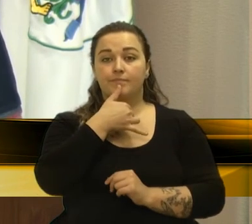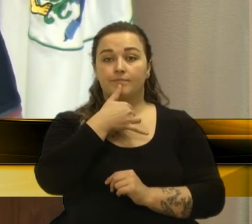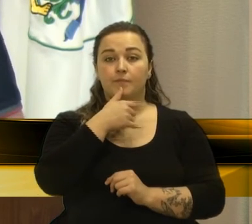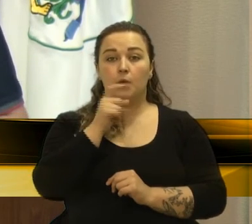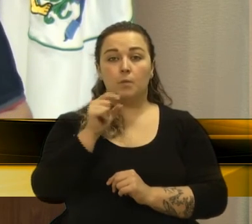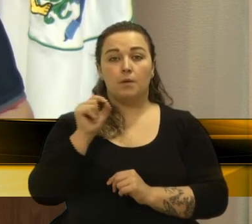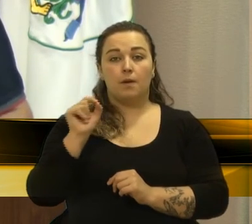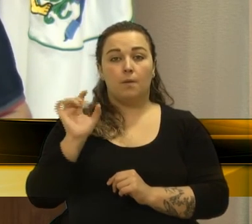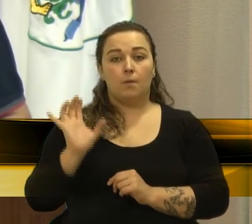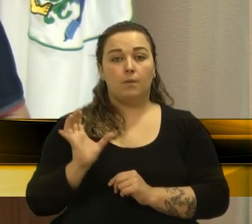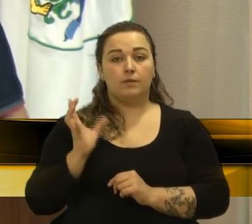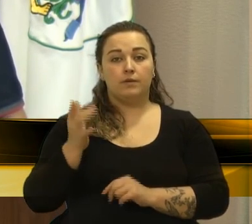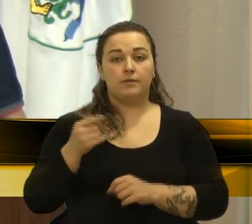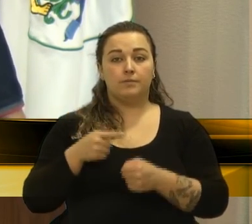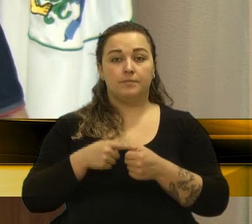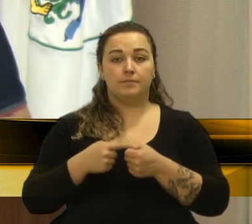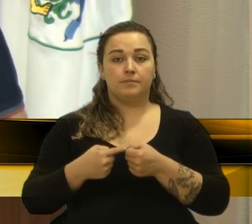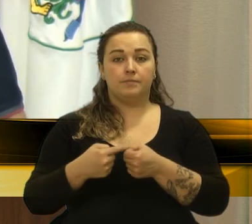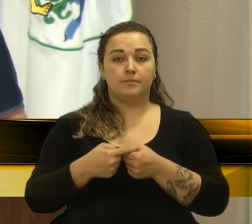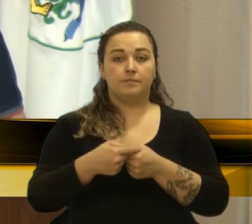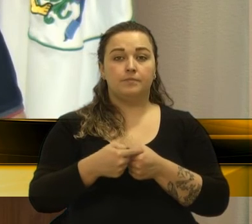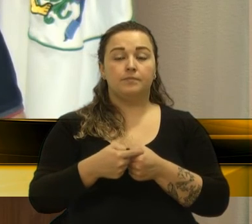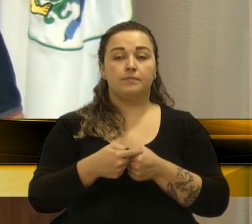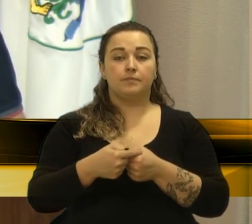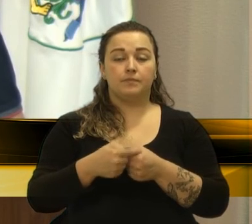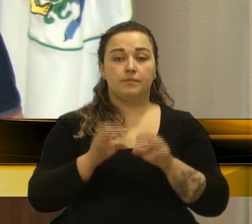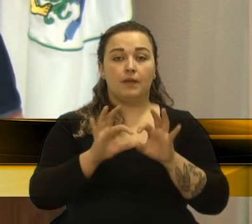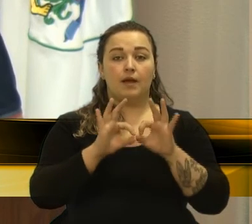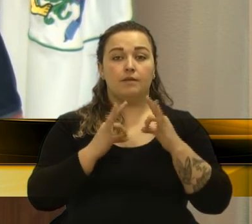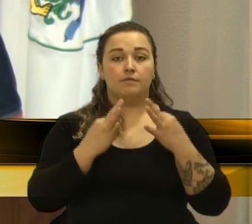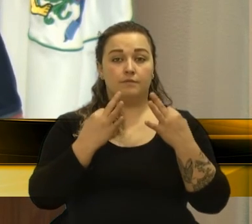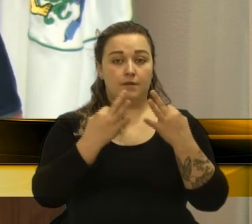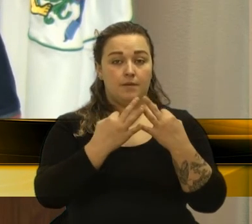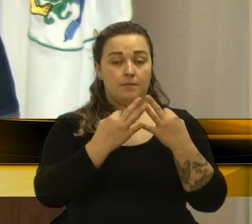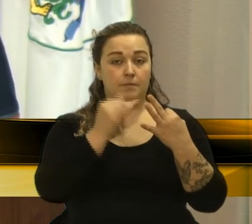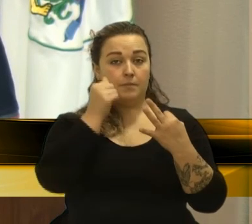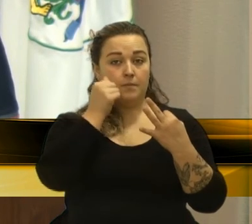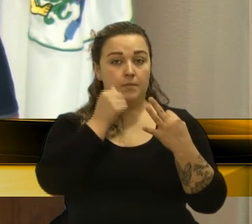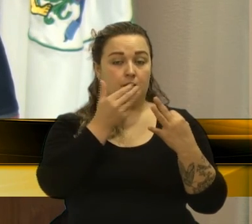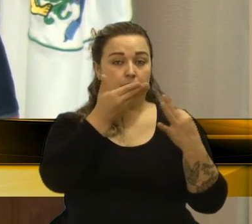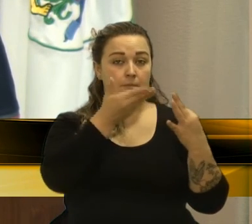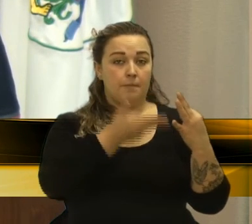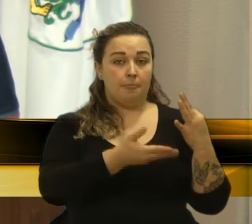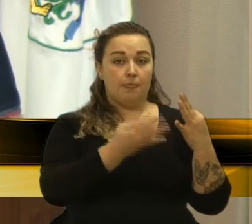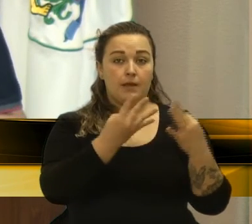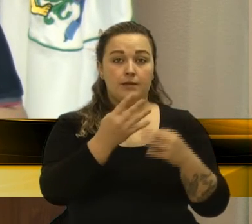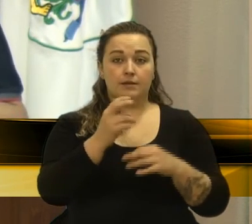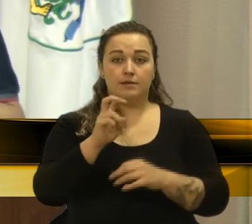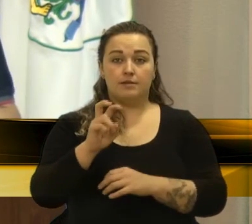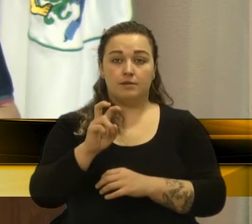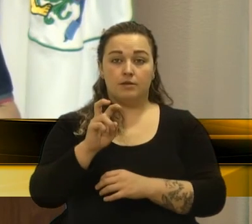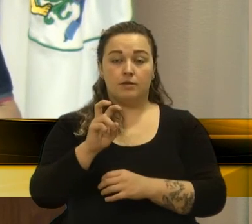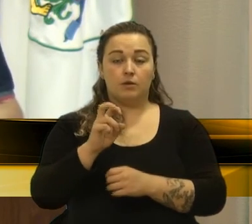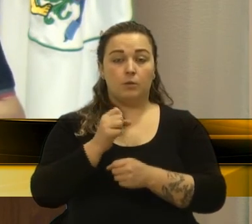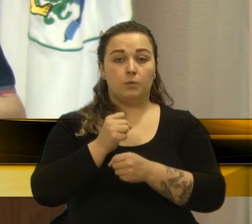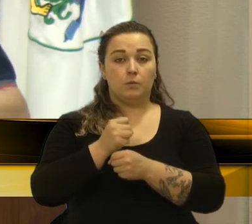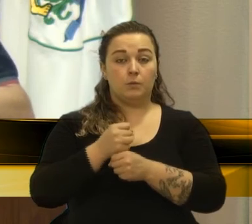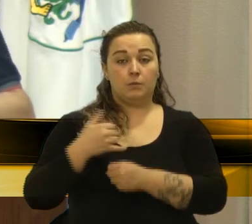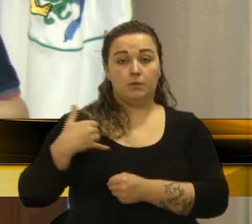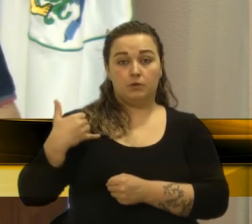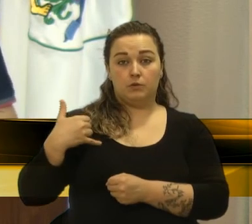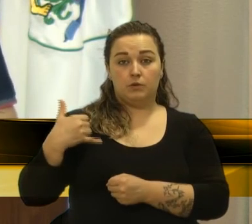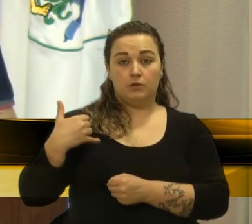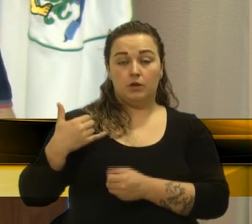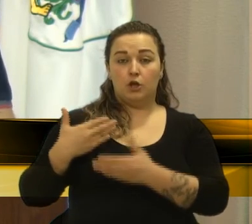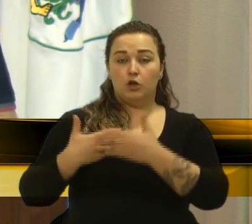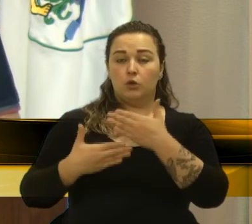isso. A família da Eliane Paula Massuchini, de apenas 45 anos, é de Cerro da Glória, a família toda